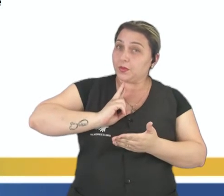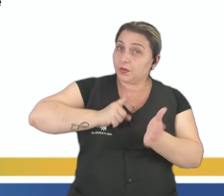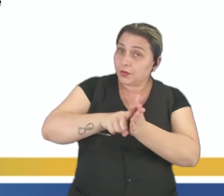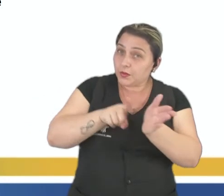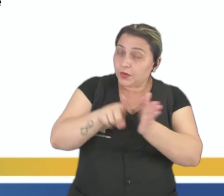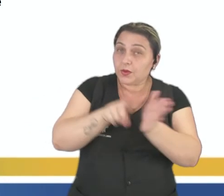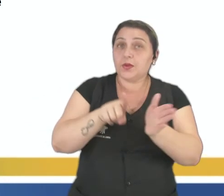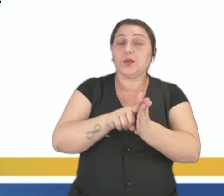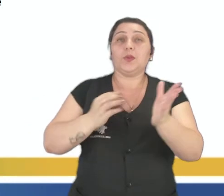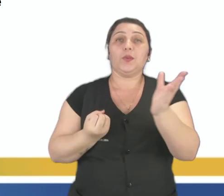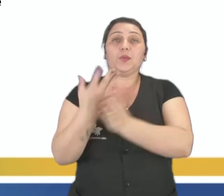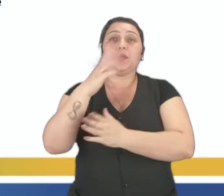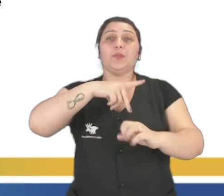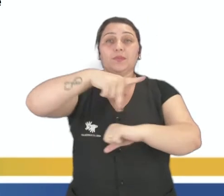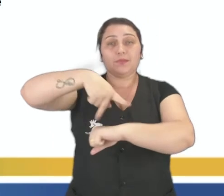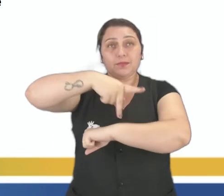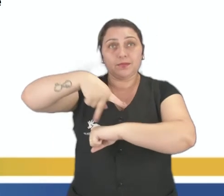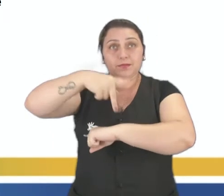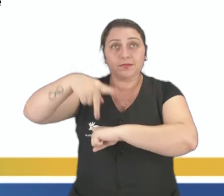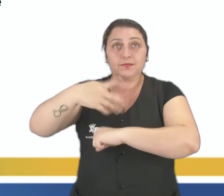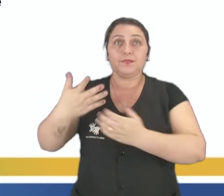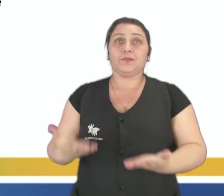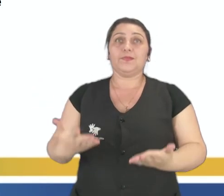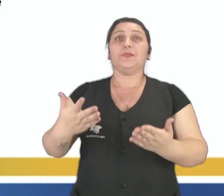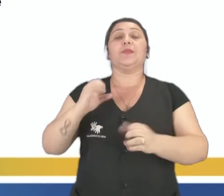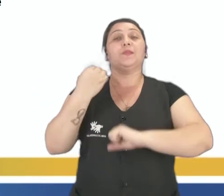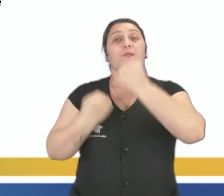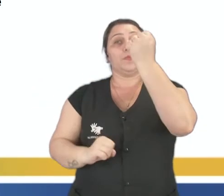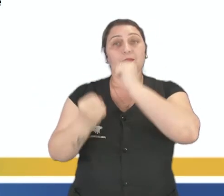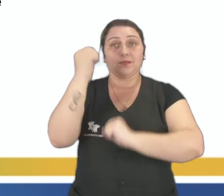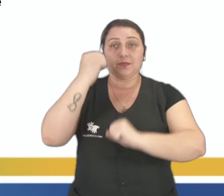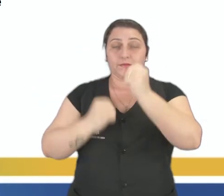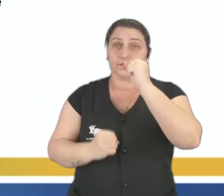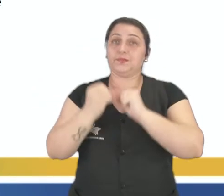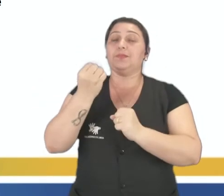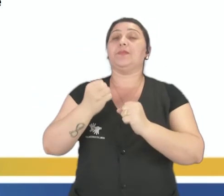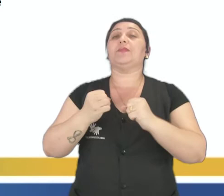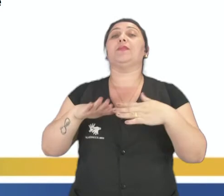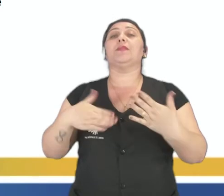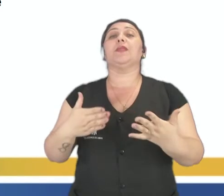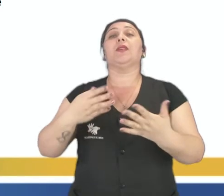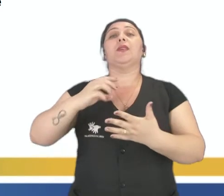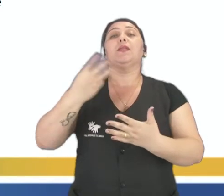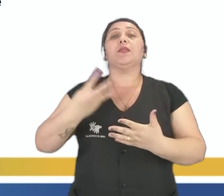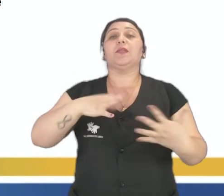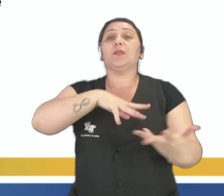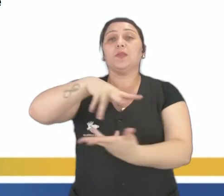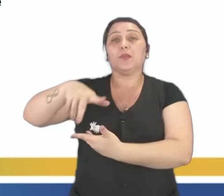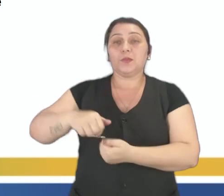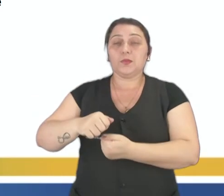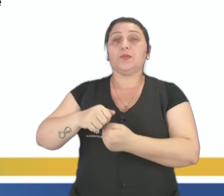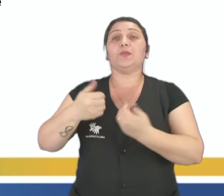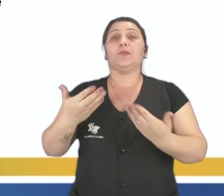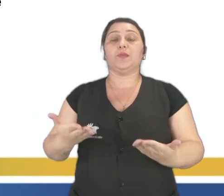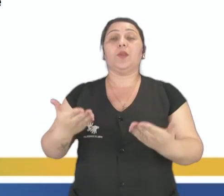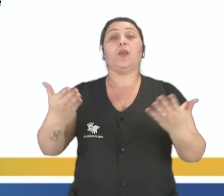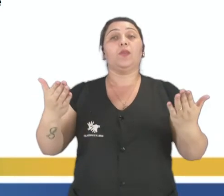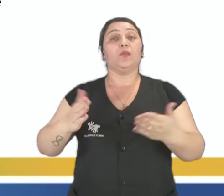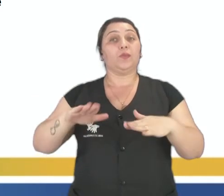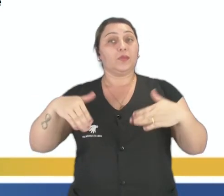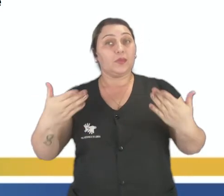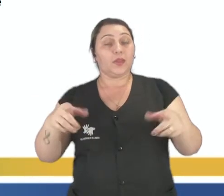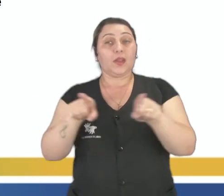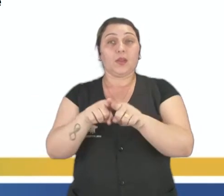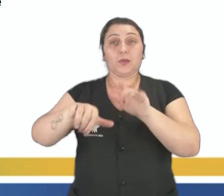lado, o surgimento dos países recentemente industrializados tornou o chamado terceiro mundo muito heterogêneo. De outro lado,